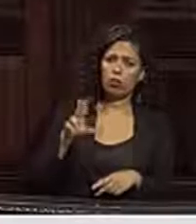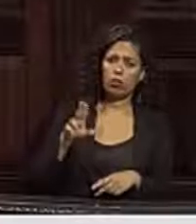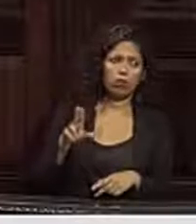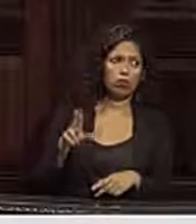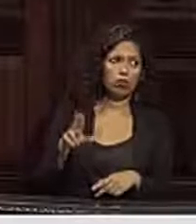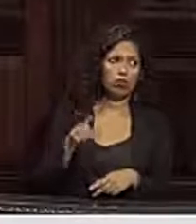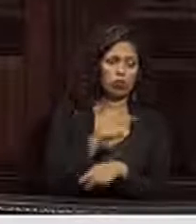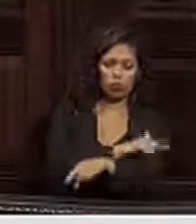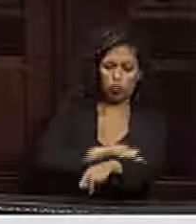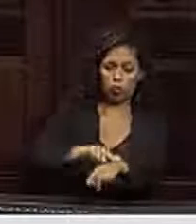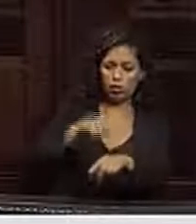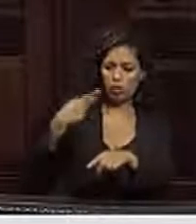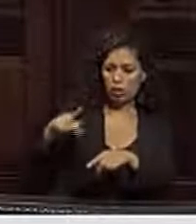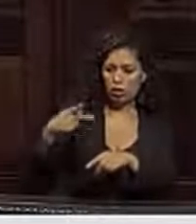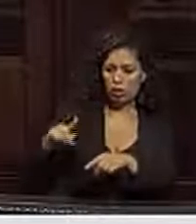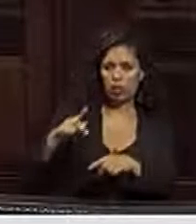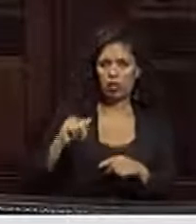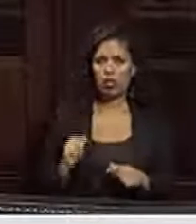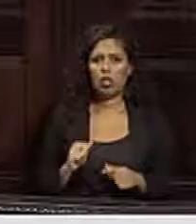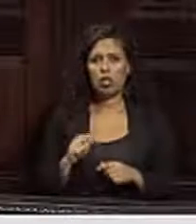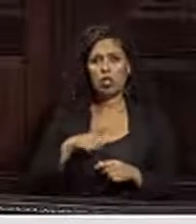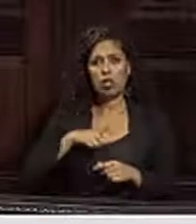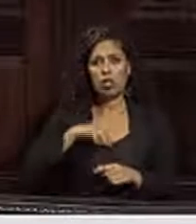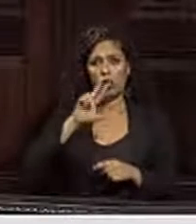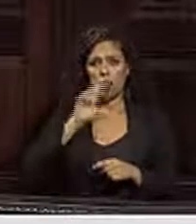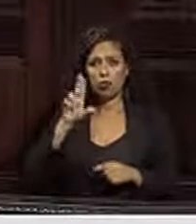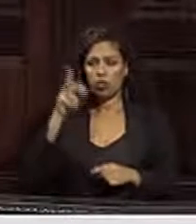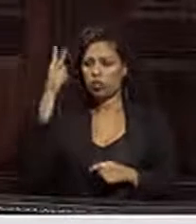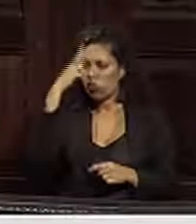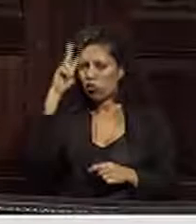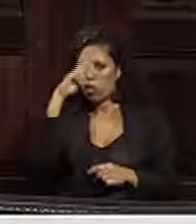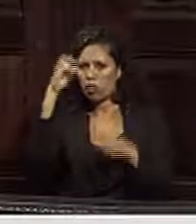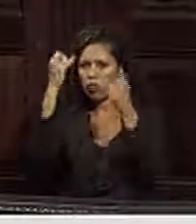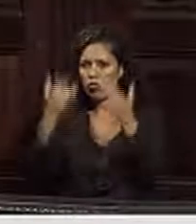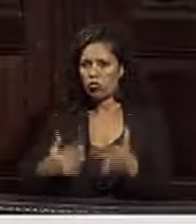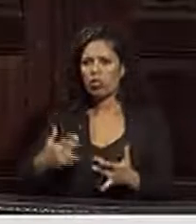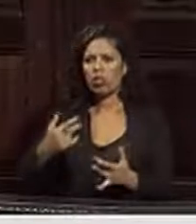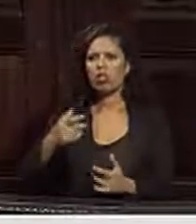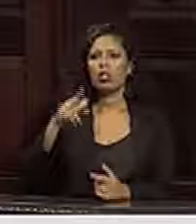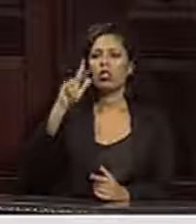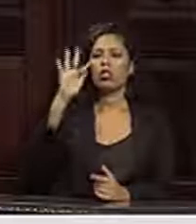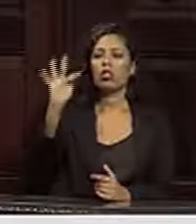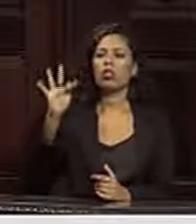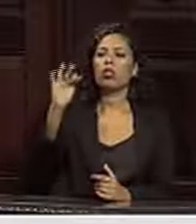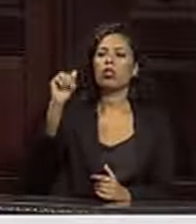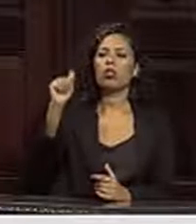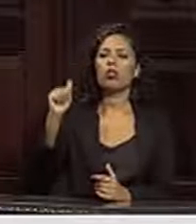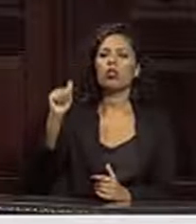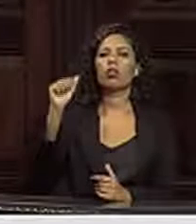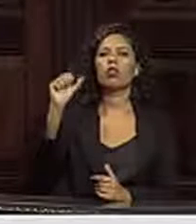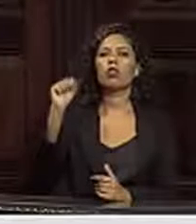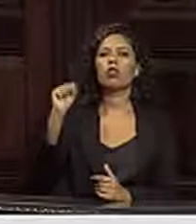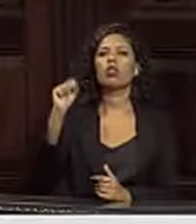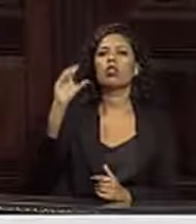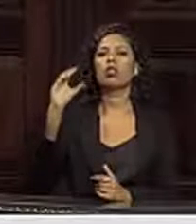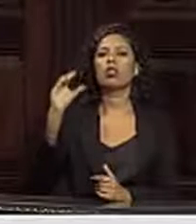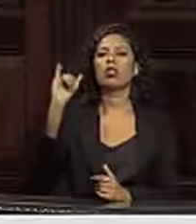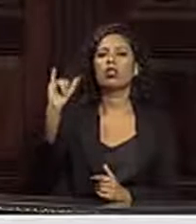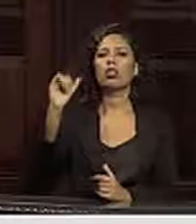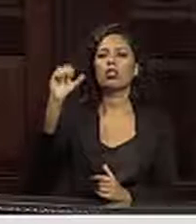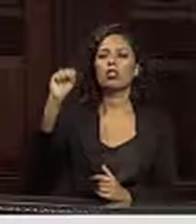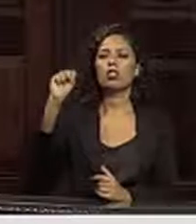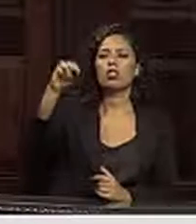Isso se chama fascismo, que é quando um poder decide